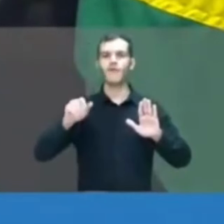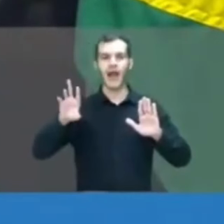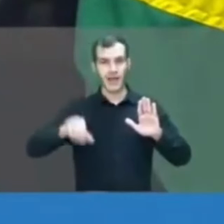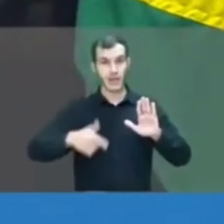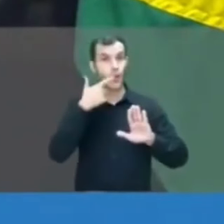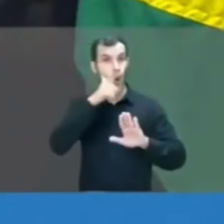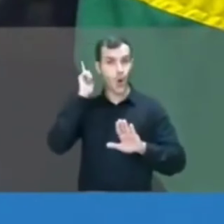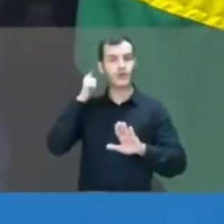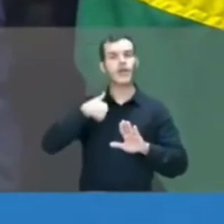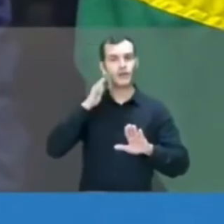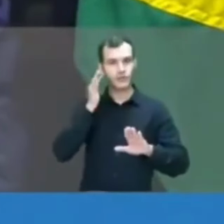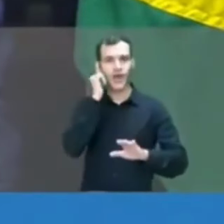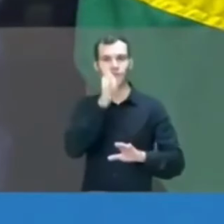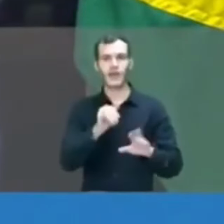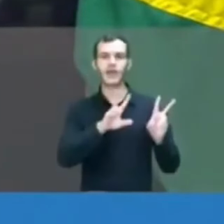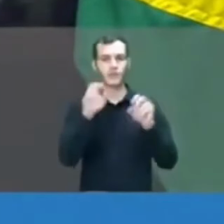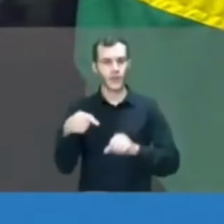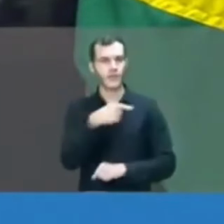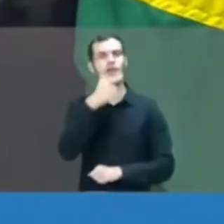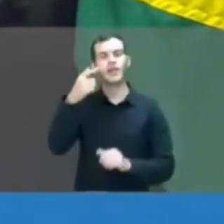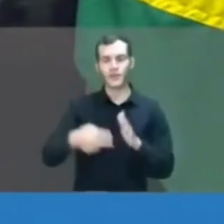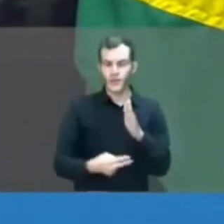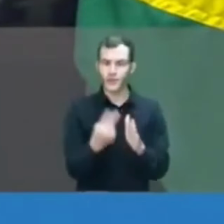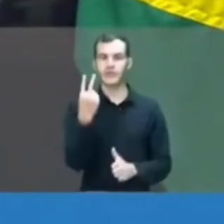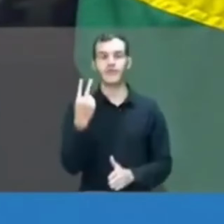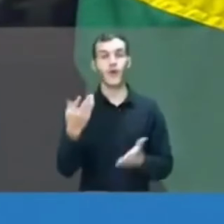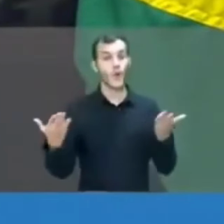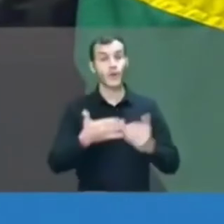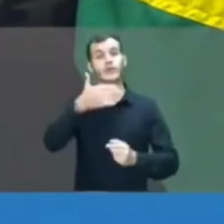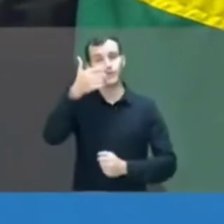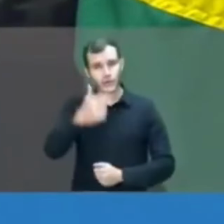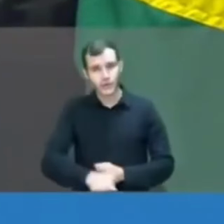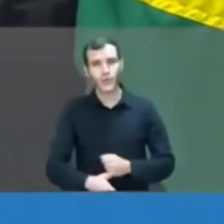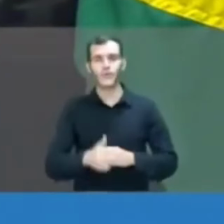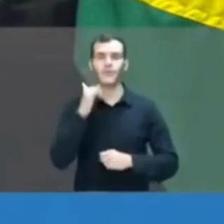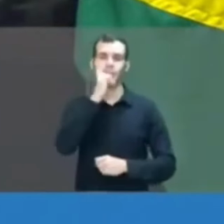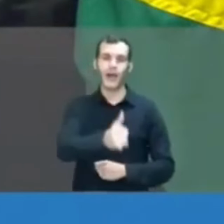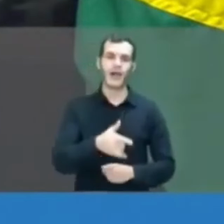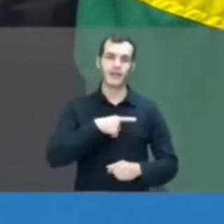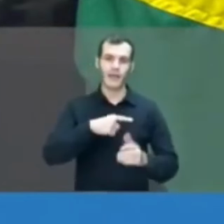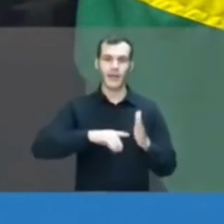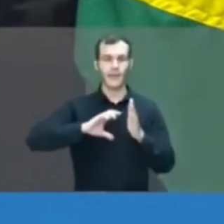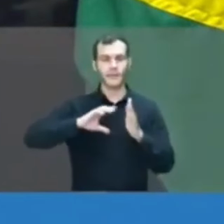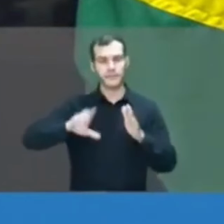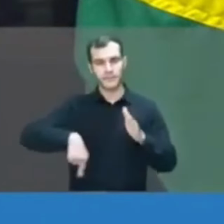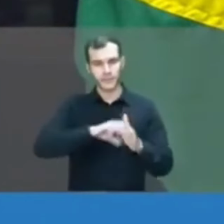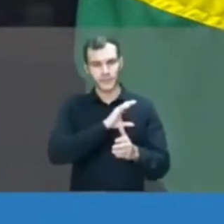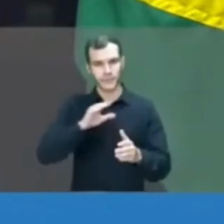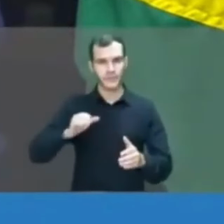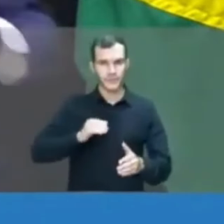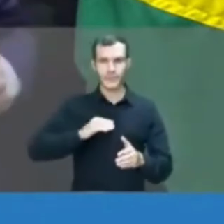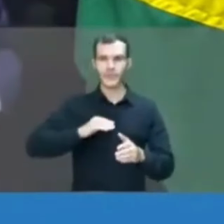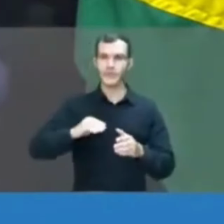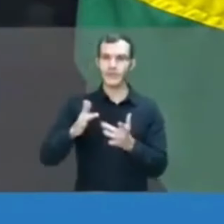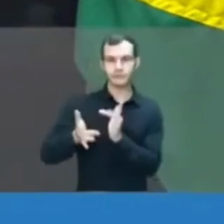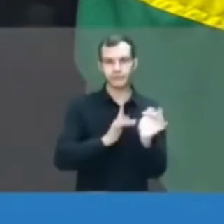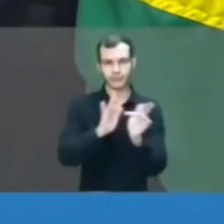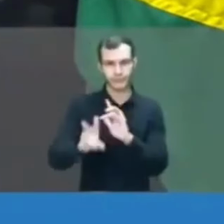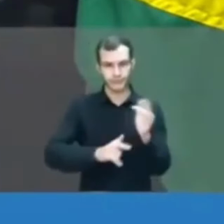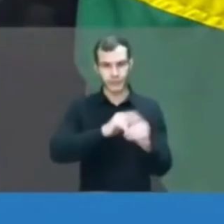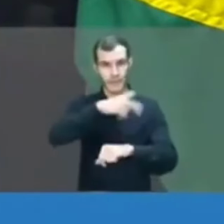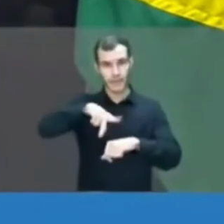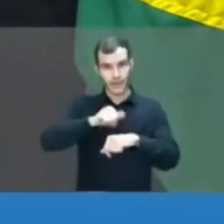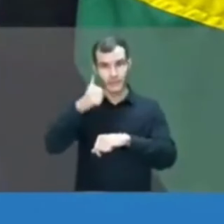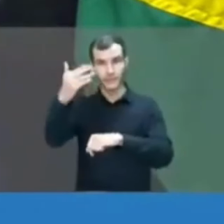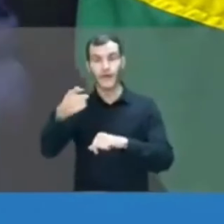ontem, duas vezes. Falei hoje, mais uma, na Comissão de Relações Exteriores. E fala aqui na tribuna mostrando a foto. E se